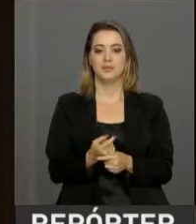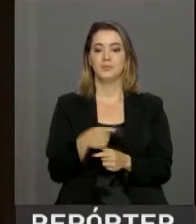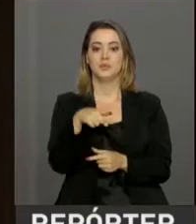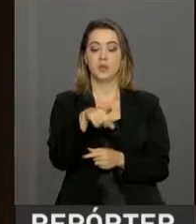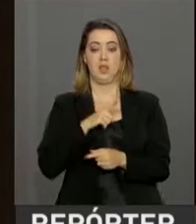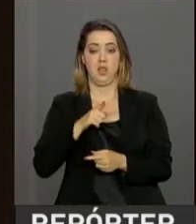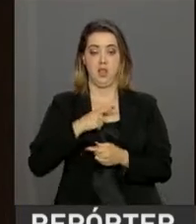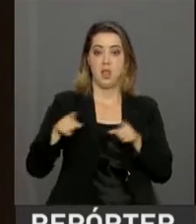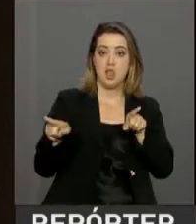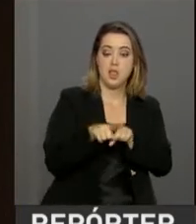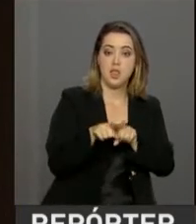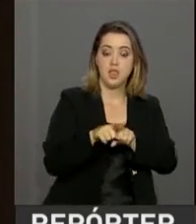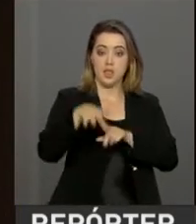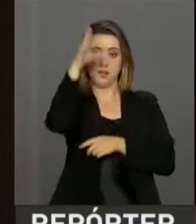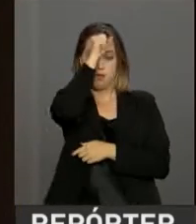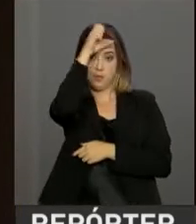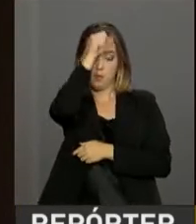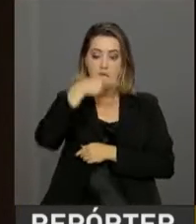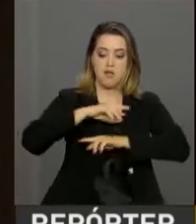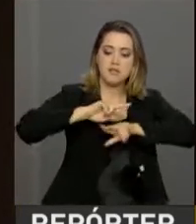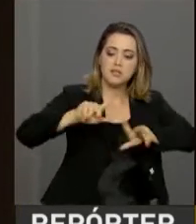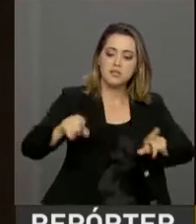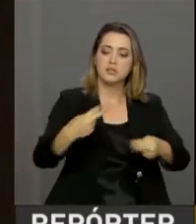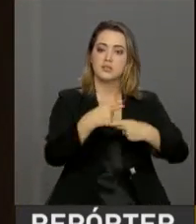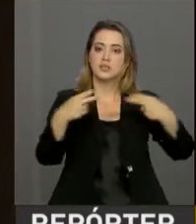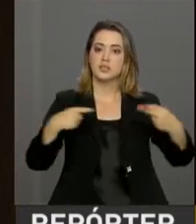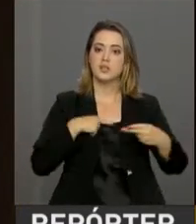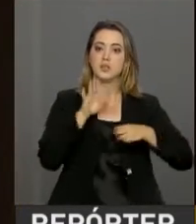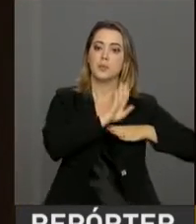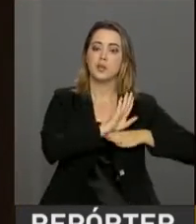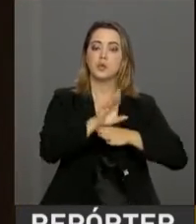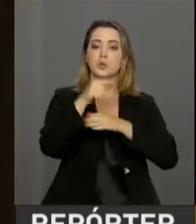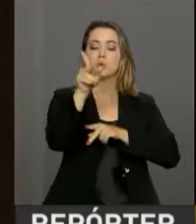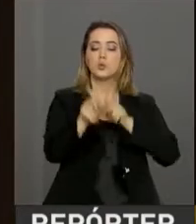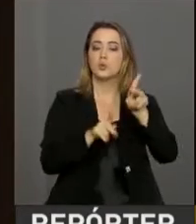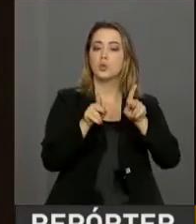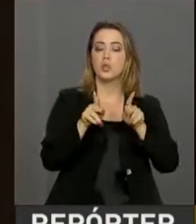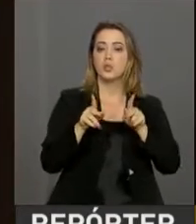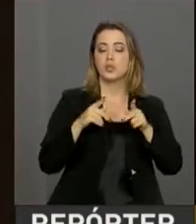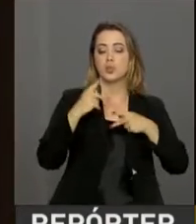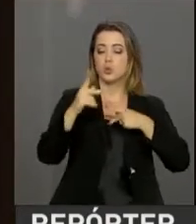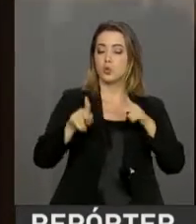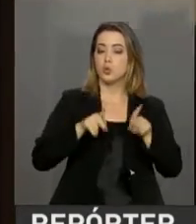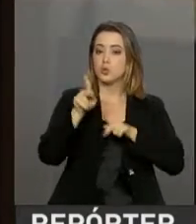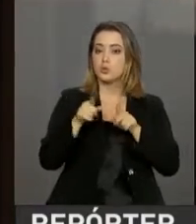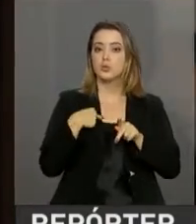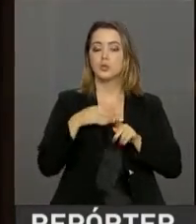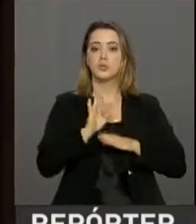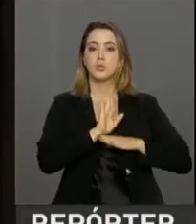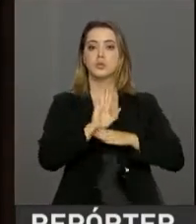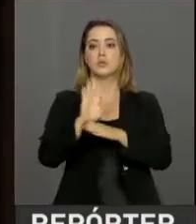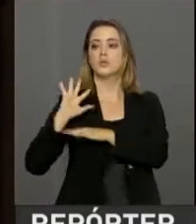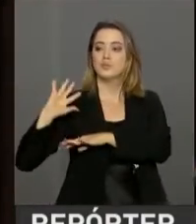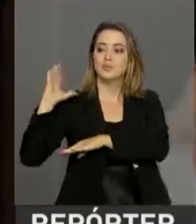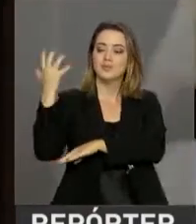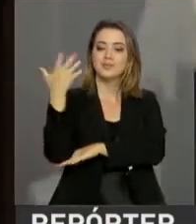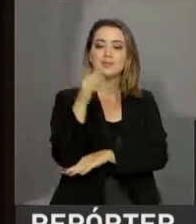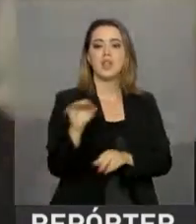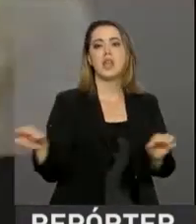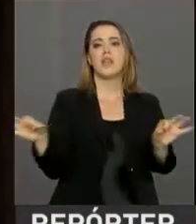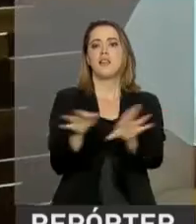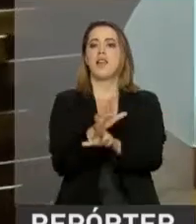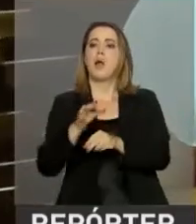Além de estar aprendendo muita coisa, também está ajudando as pessoas a contribuir para o meio ambiente e acabar com